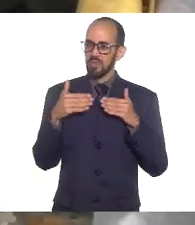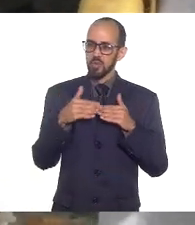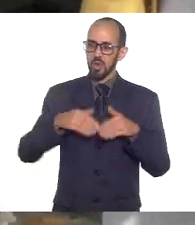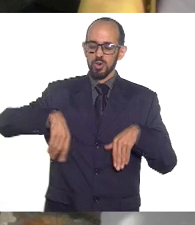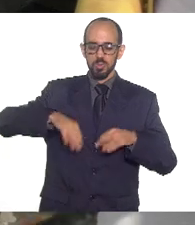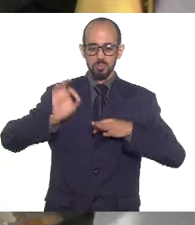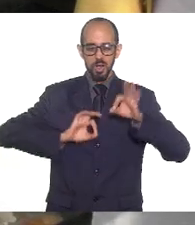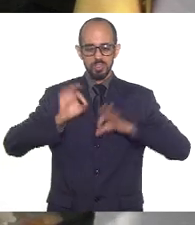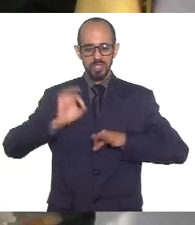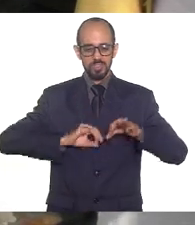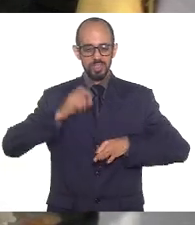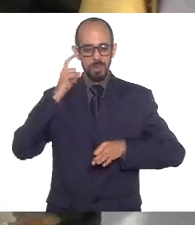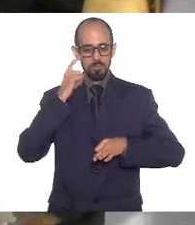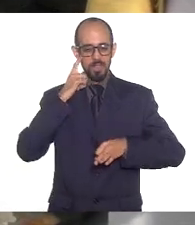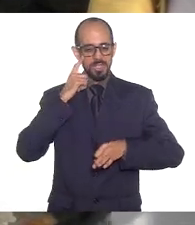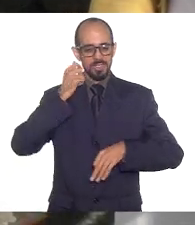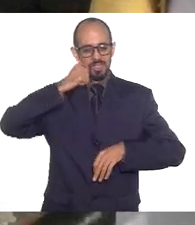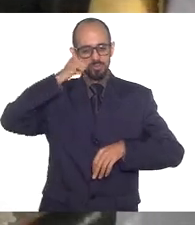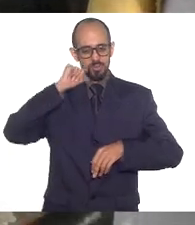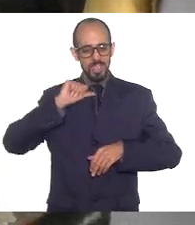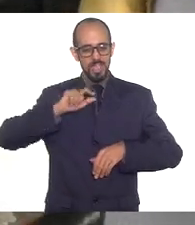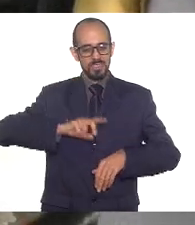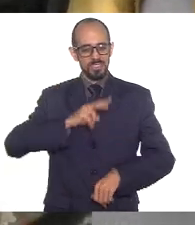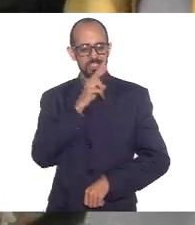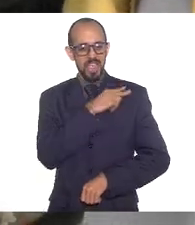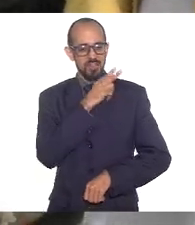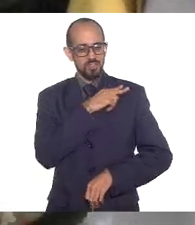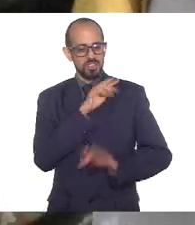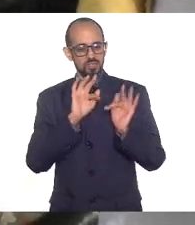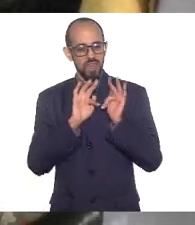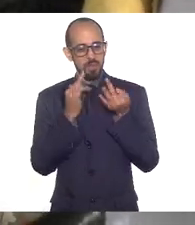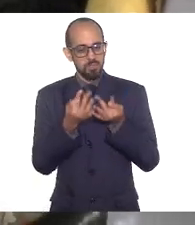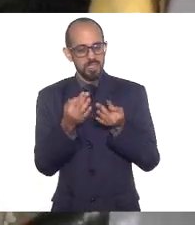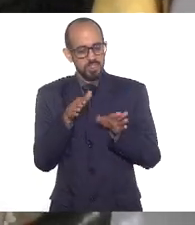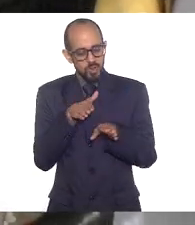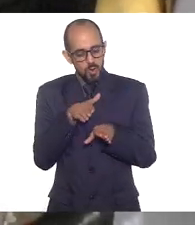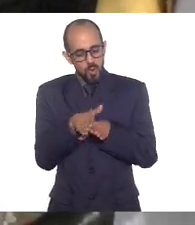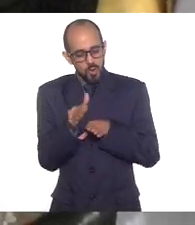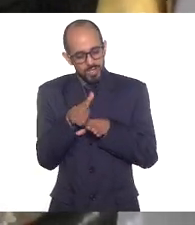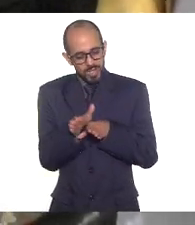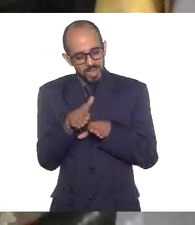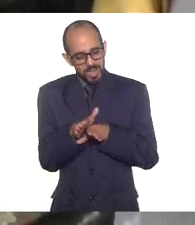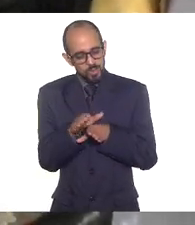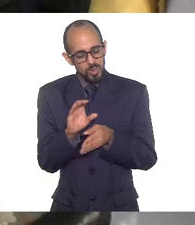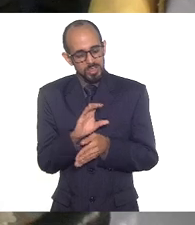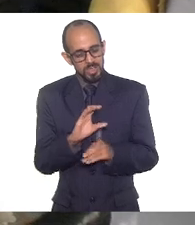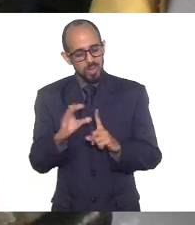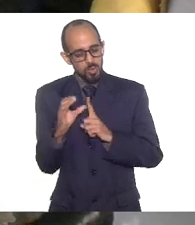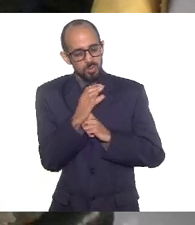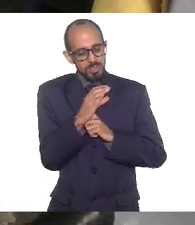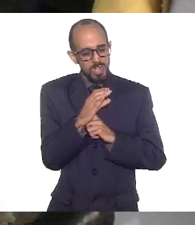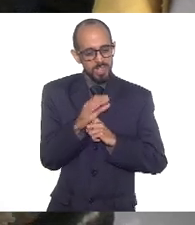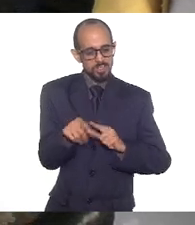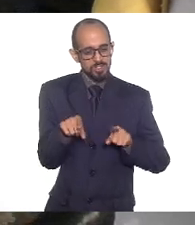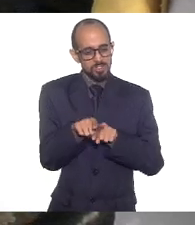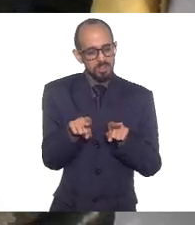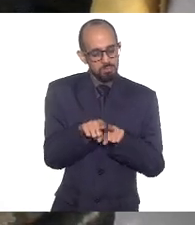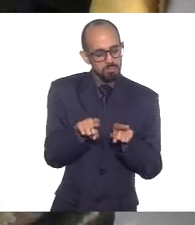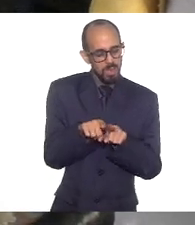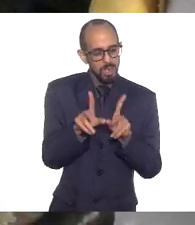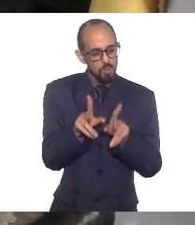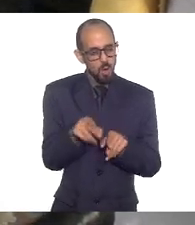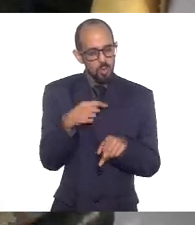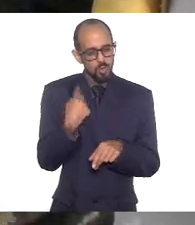pensa nessas mulheres que são chefes de família que são orientadores da sua comunidade e que quando a gente